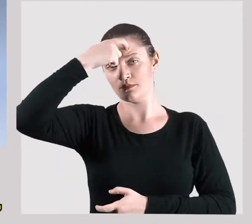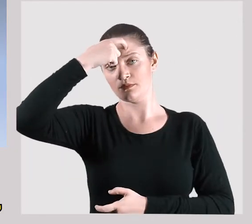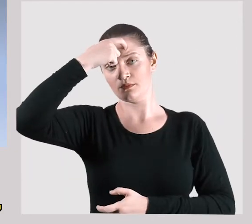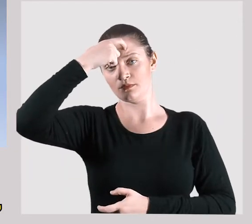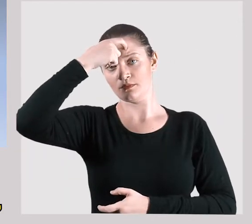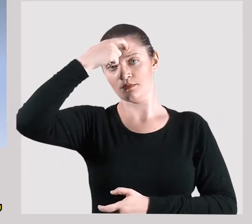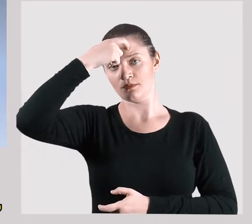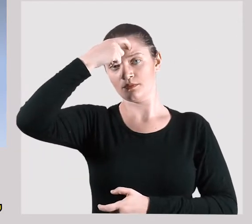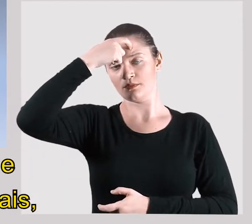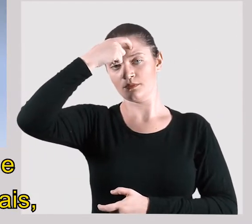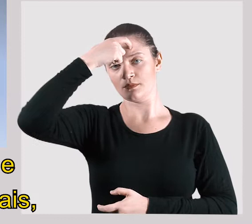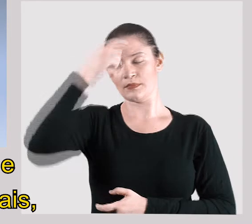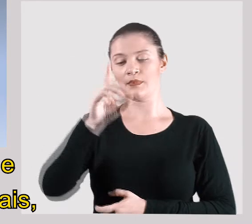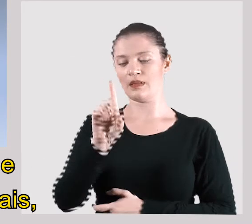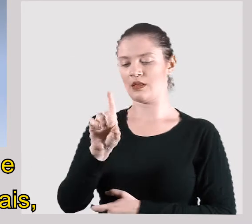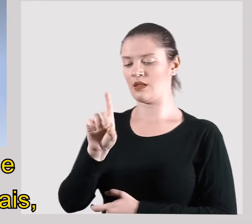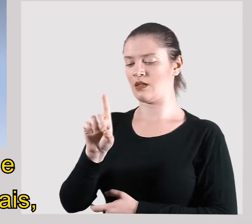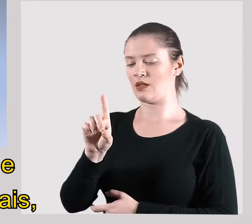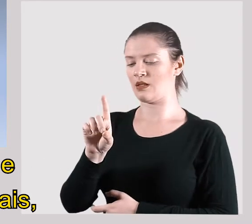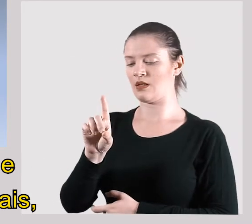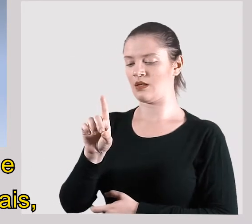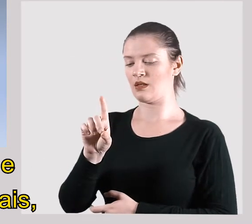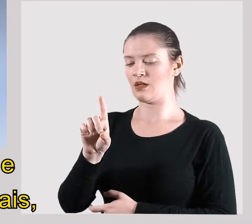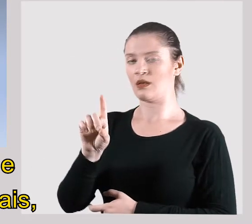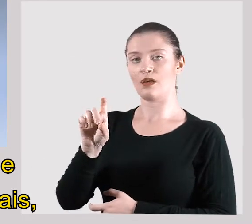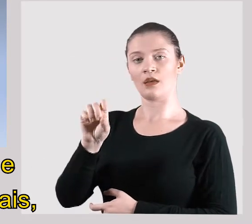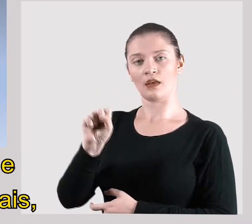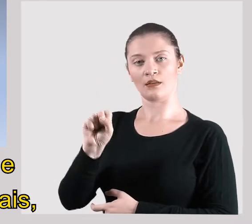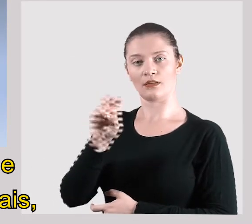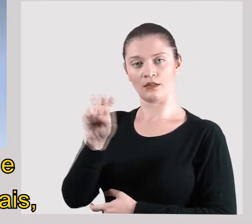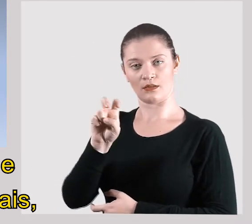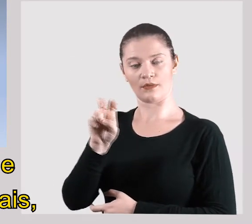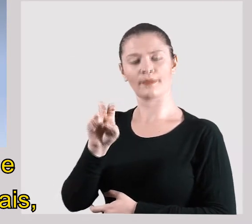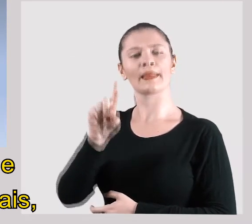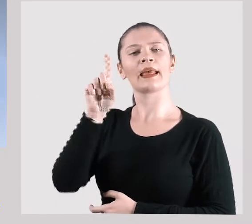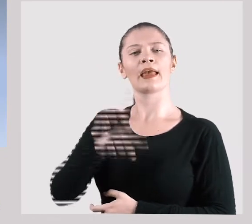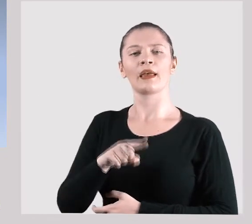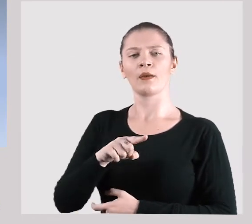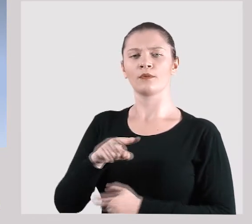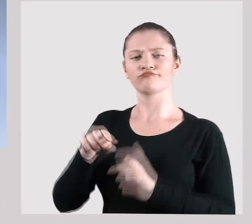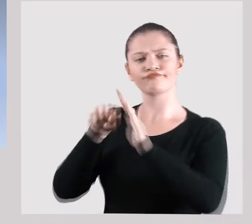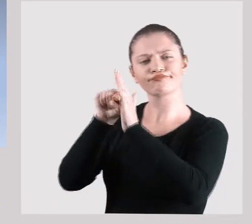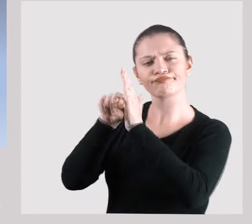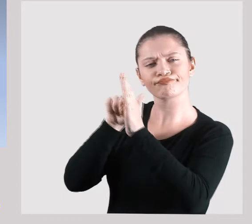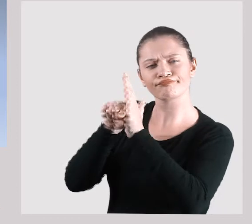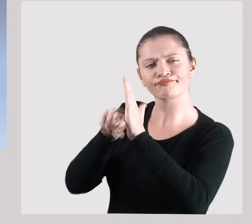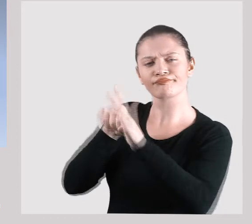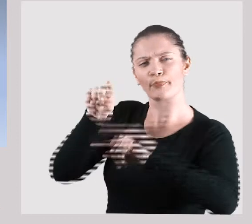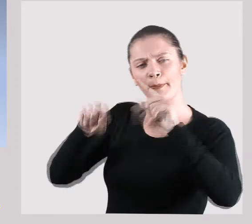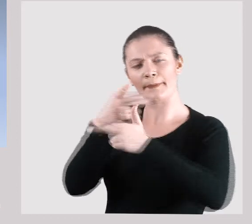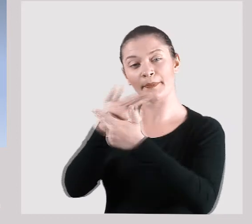o DSM-5, que é o Manual Diagnóstico de Estatística e de Perturbações Mentais, usados em pesquisas